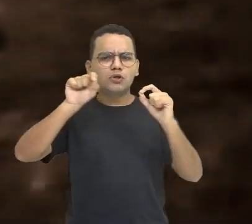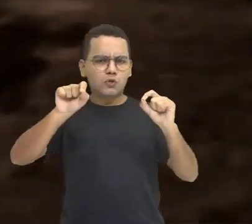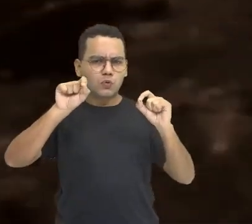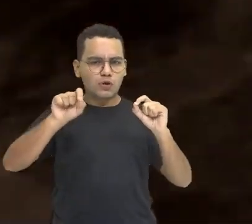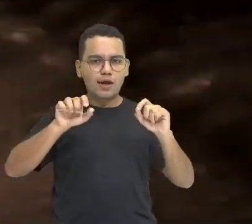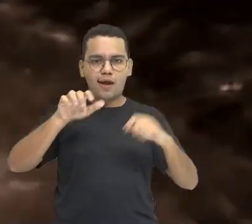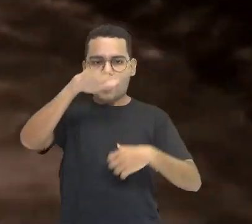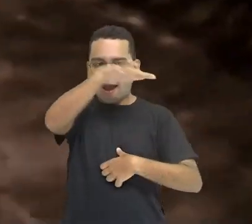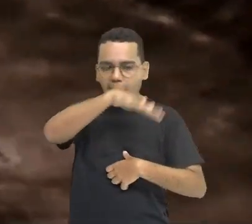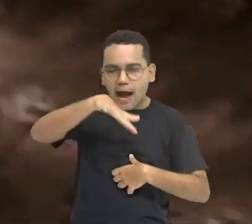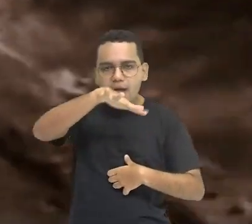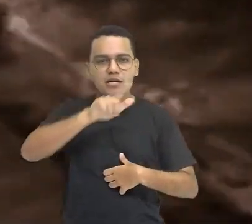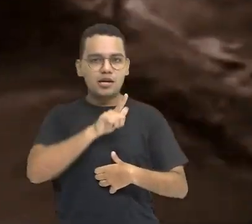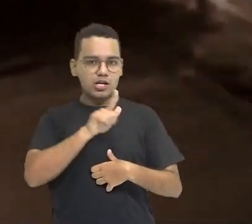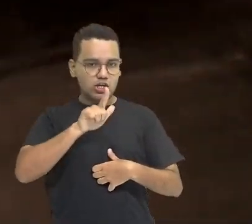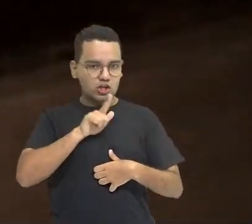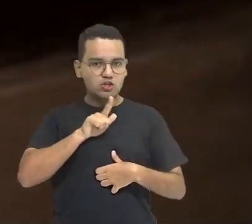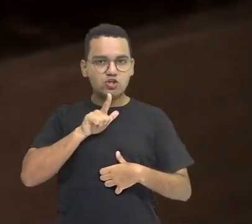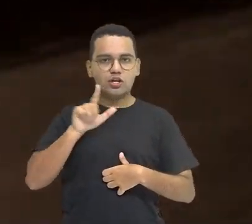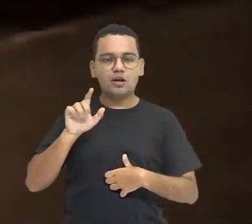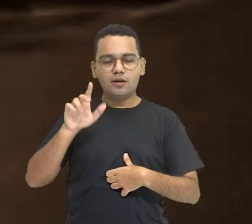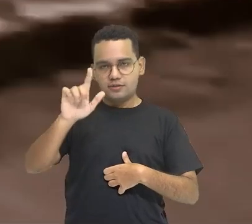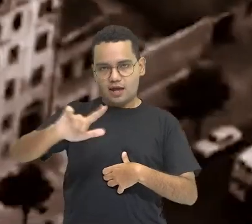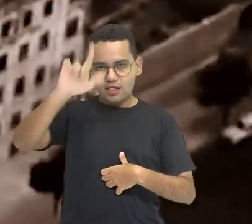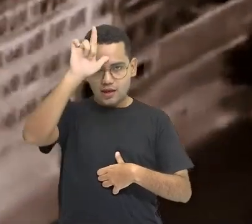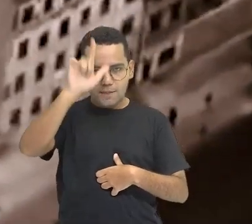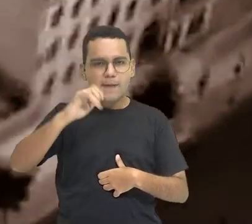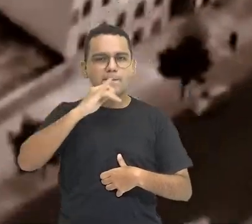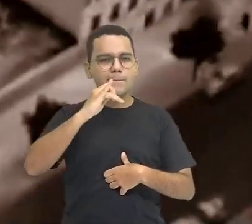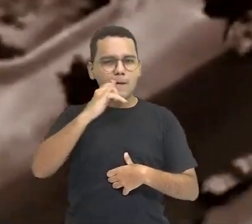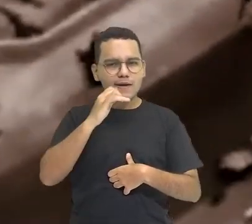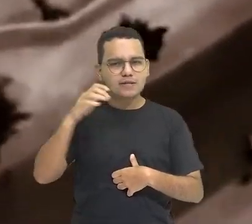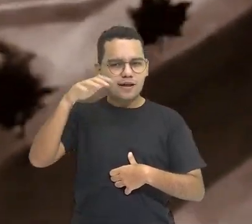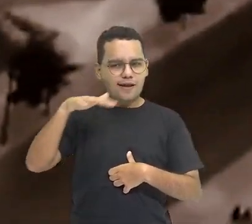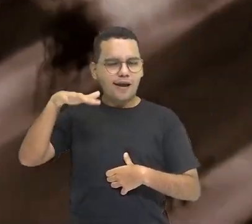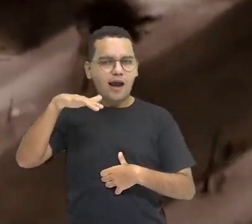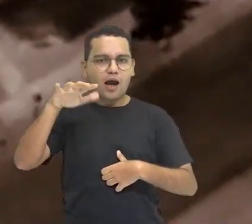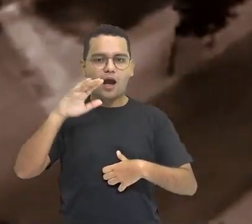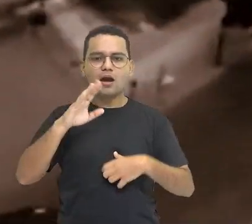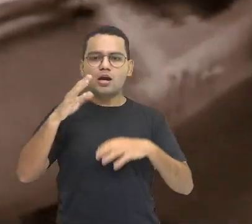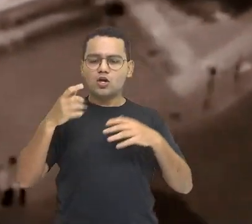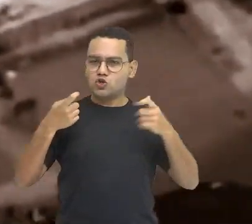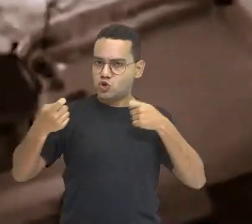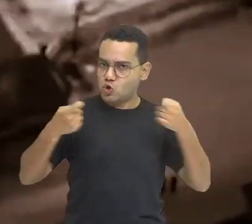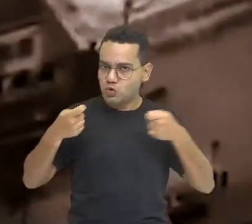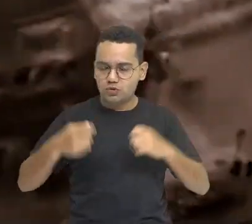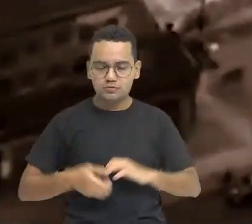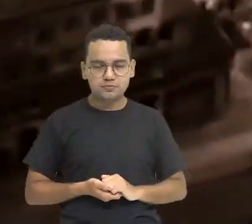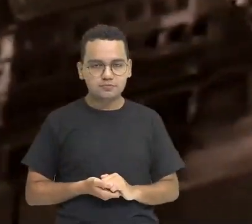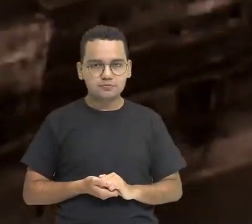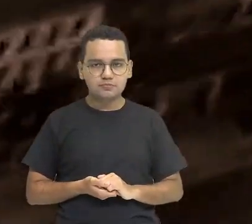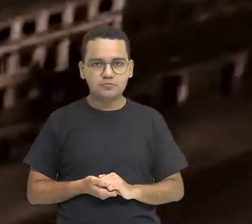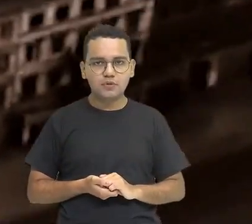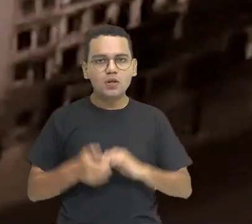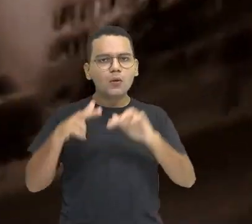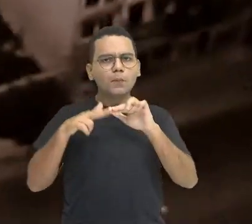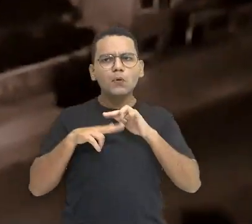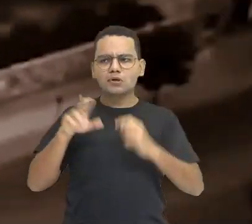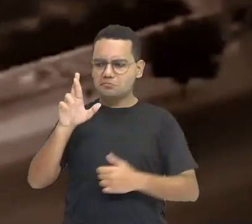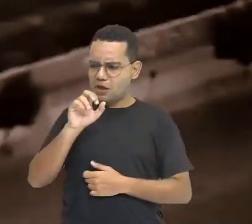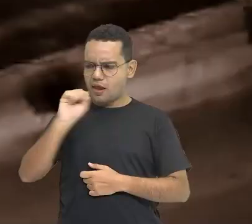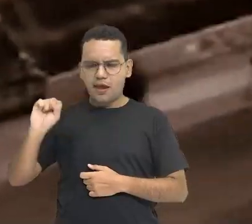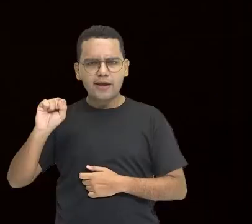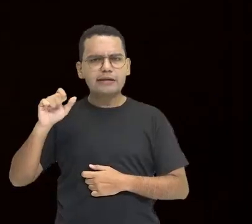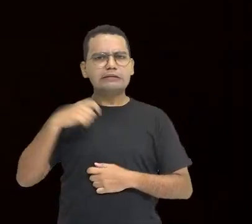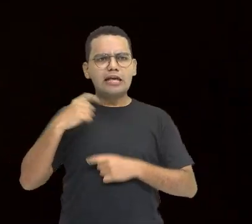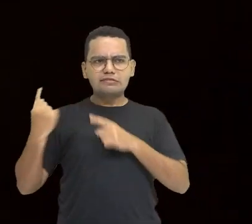parte pertencente à República Federal da Alemanha, Alemanha Ocidental, fora da sua área de domínio e assim evitar que fascistas tentassem